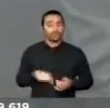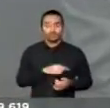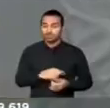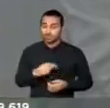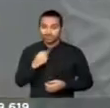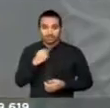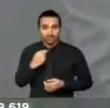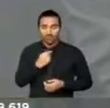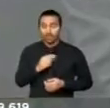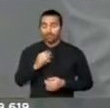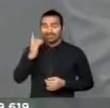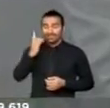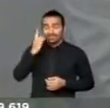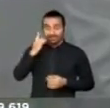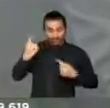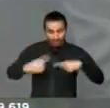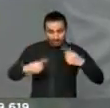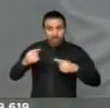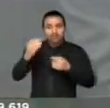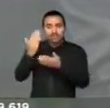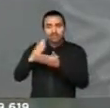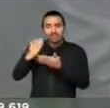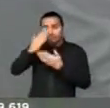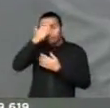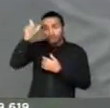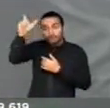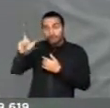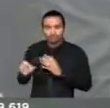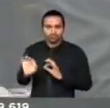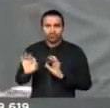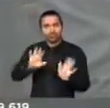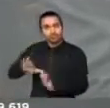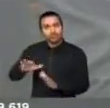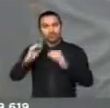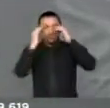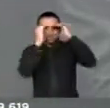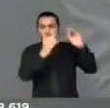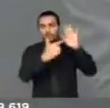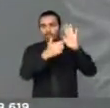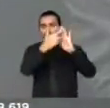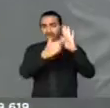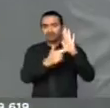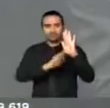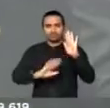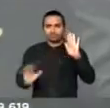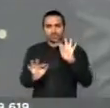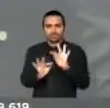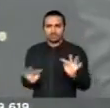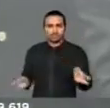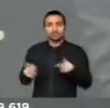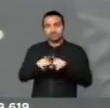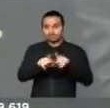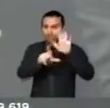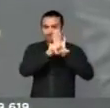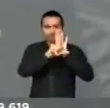personificar este debate. Nós temos que observar o ordenamento jurídico vigente e nós temos que observar a